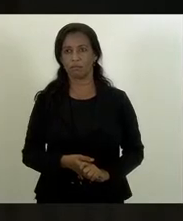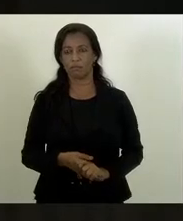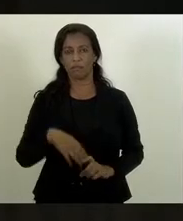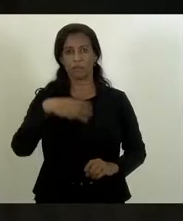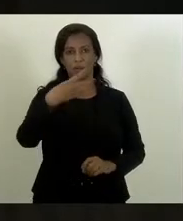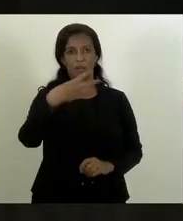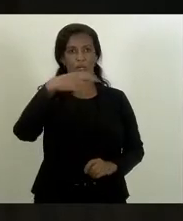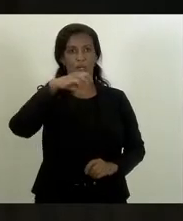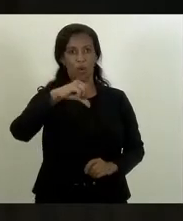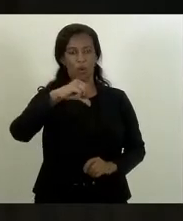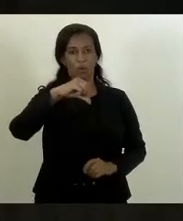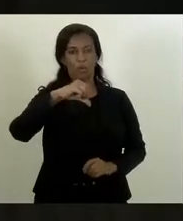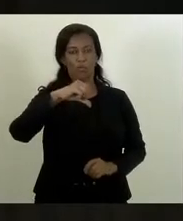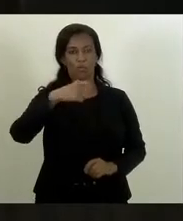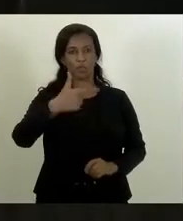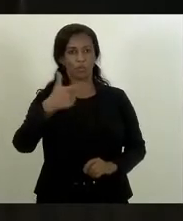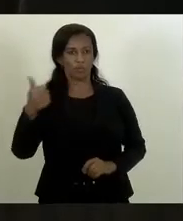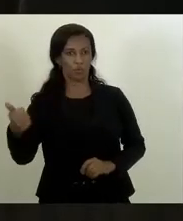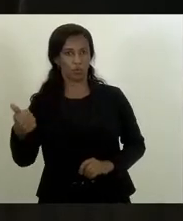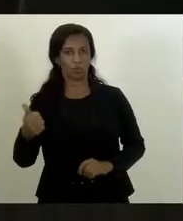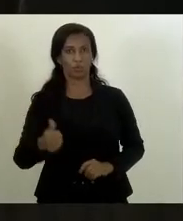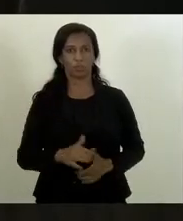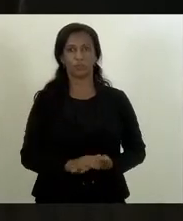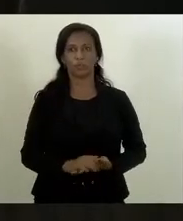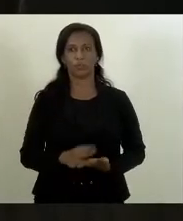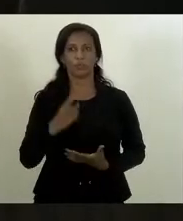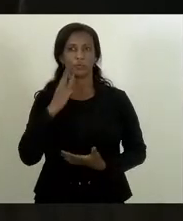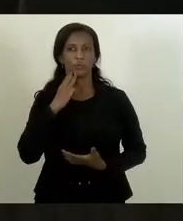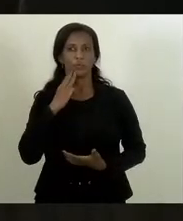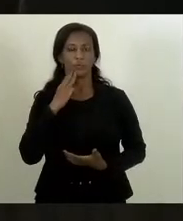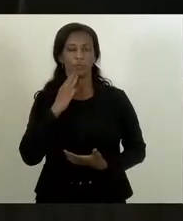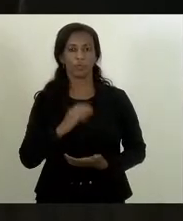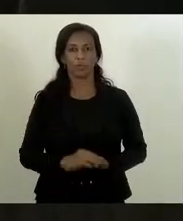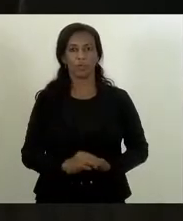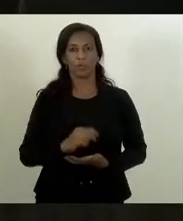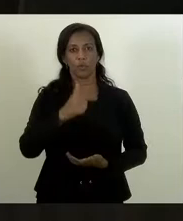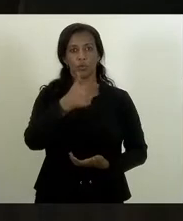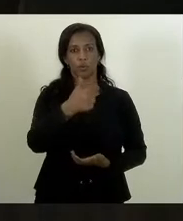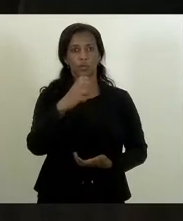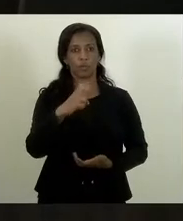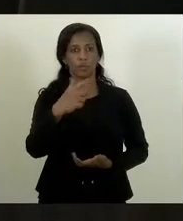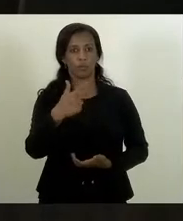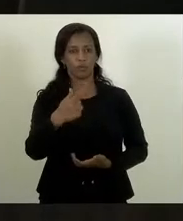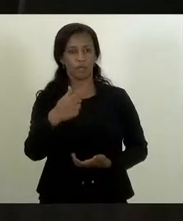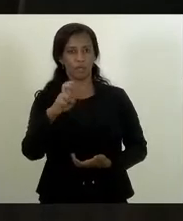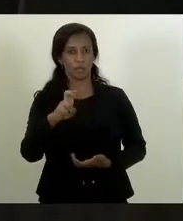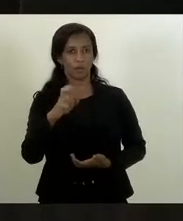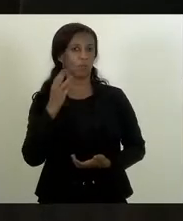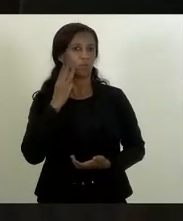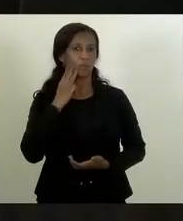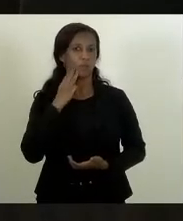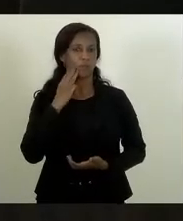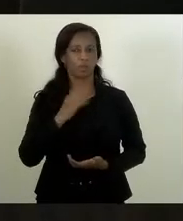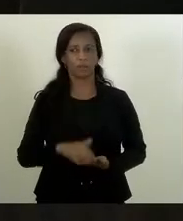...3991 de 21, deputado Valdeque Carneiro. 2575 de 17, deputado Valdeque Carneiro.